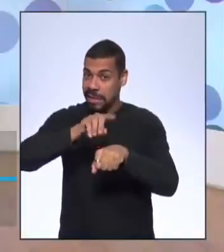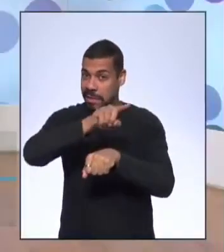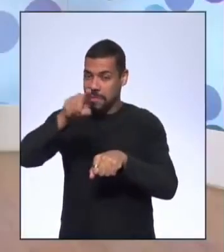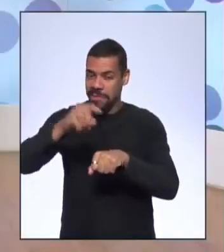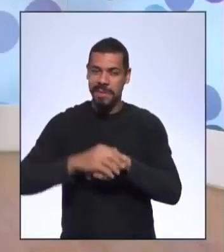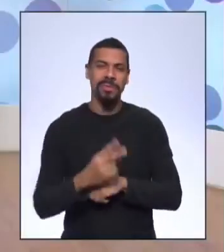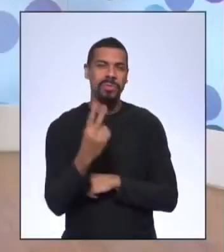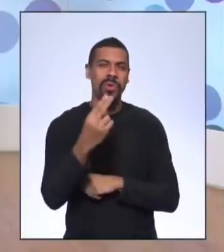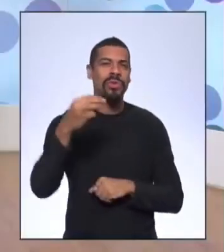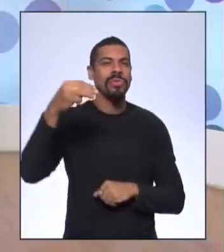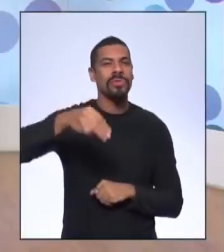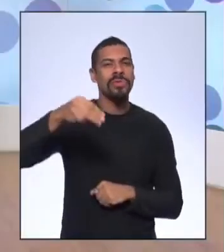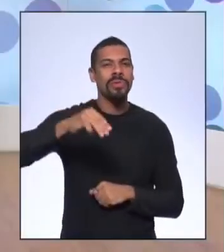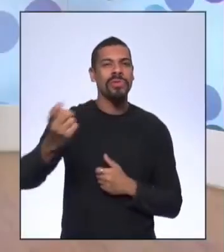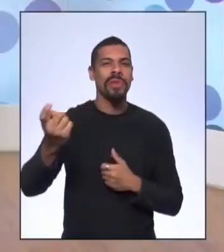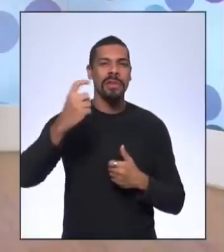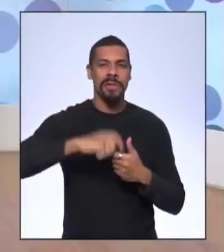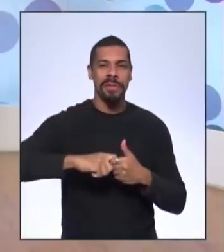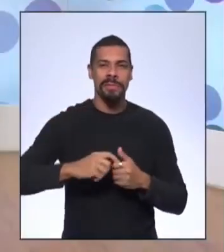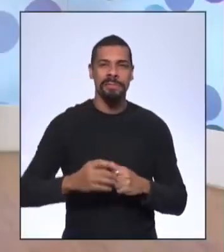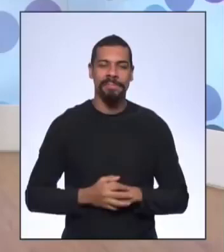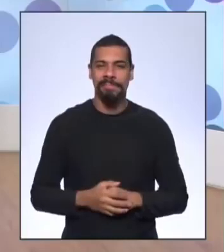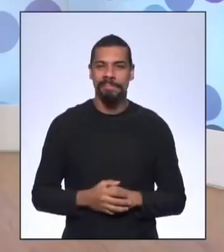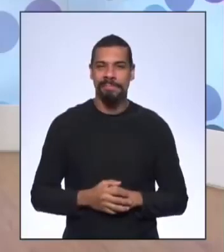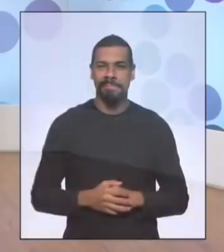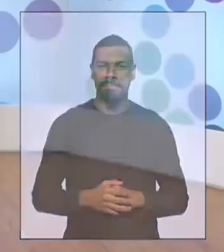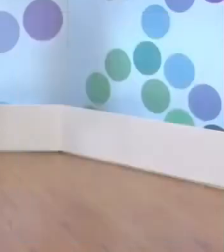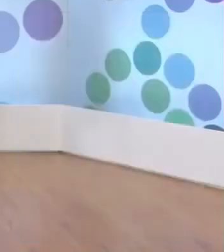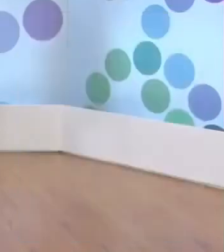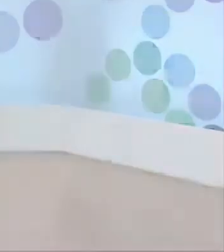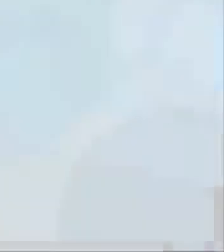2 minutinhos e a gente já retorna. Bom trabalho.